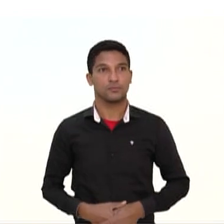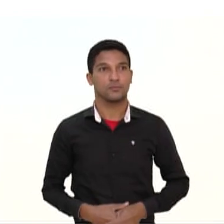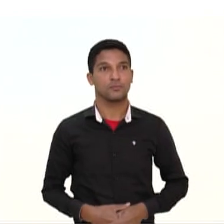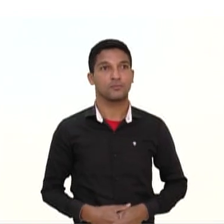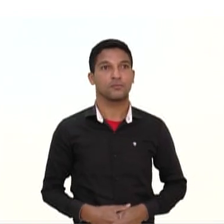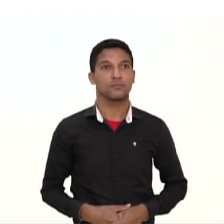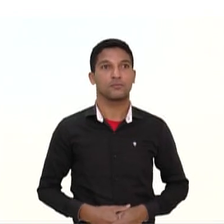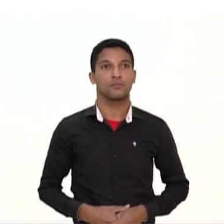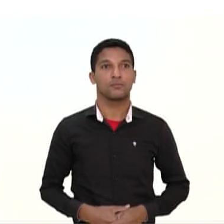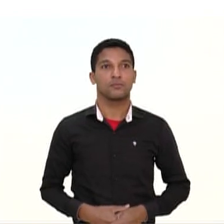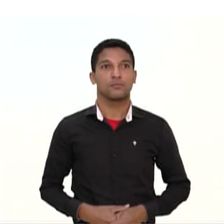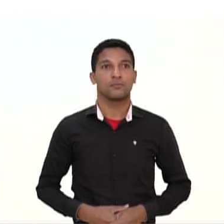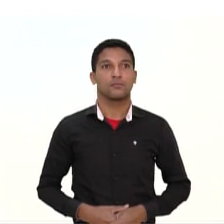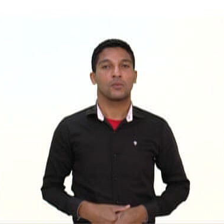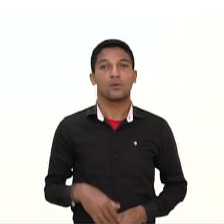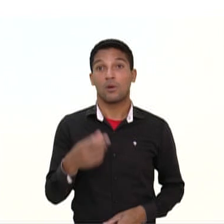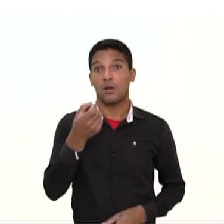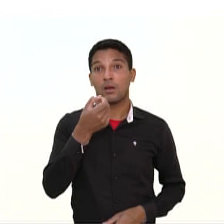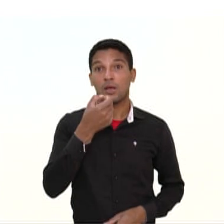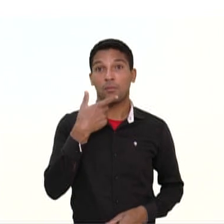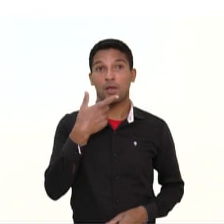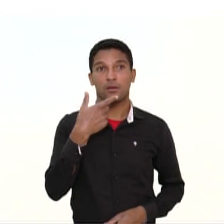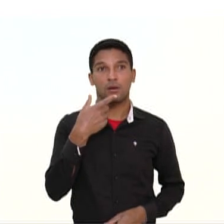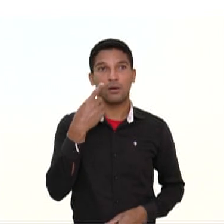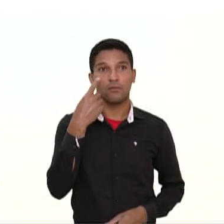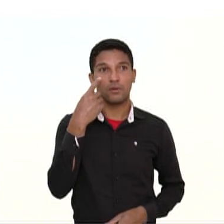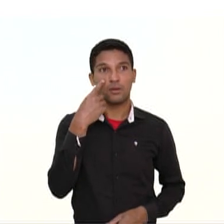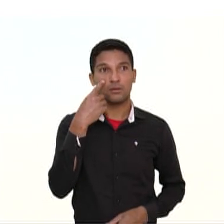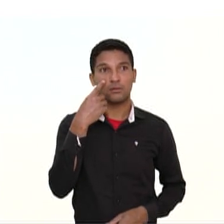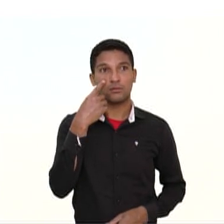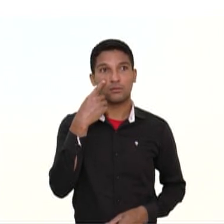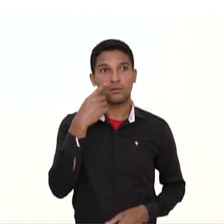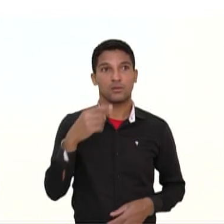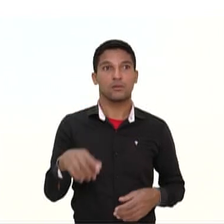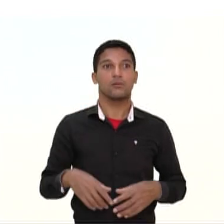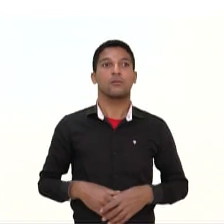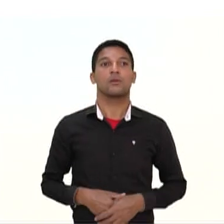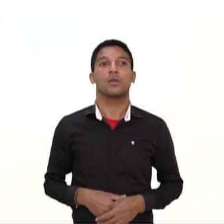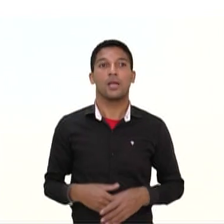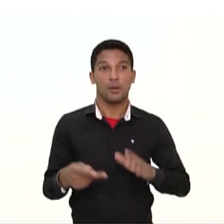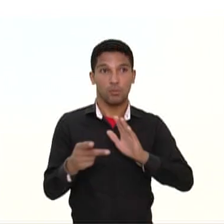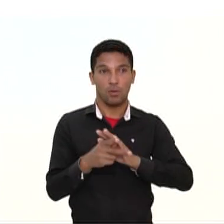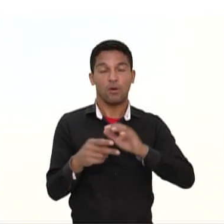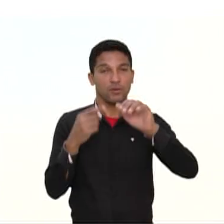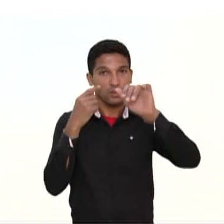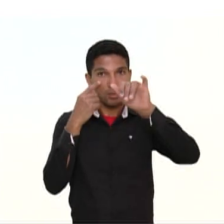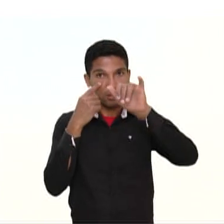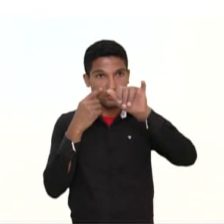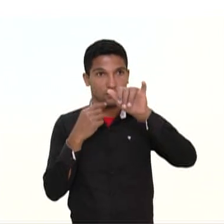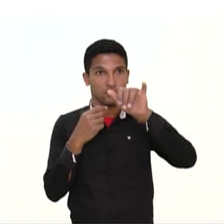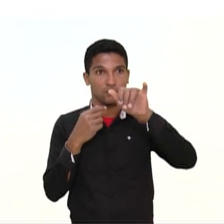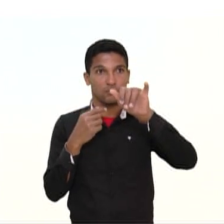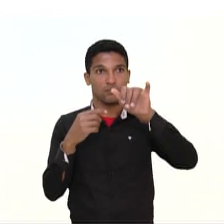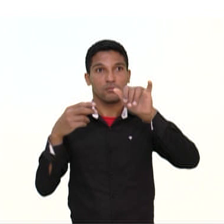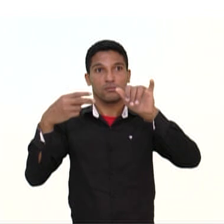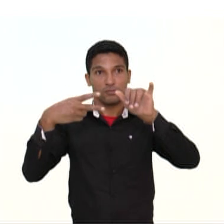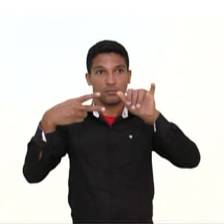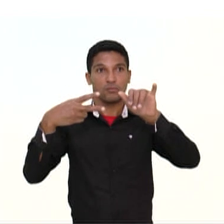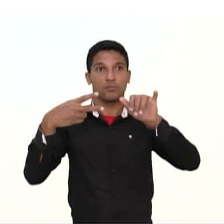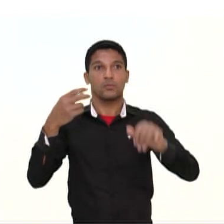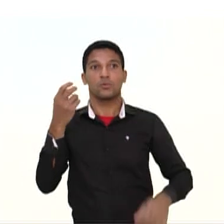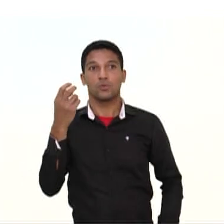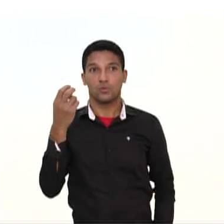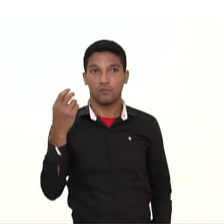a 24t menos 2t ao quadrado, em que t é o tempo, né? Preste bem atenção na leitura, t é o tempo em